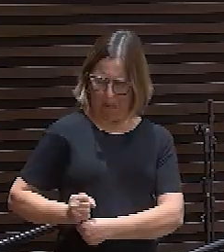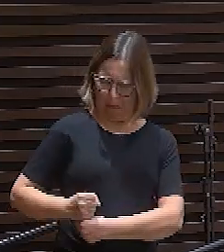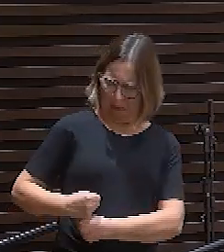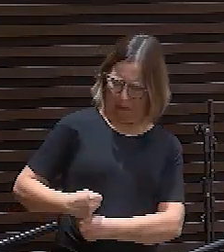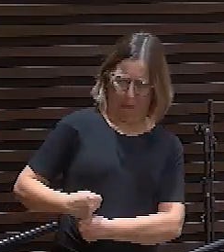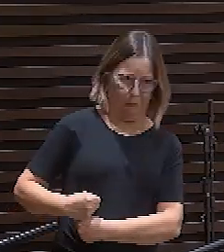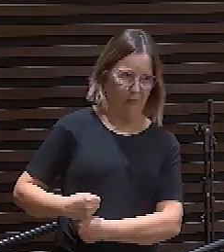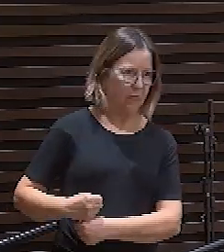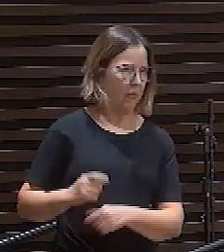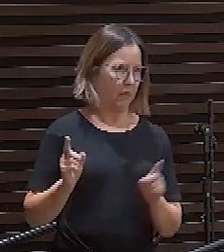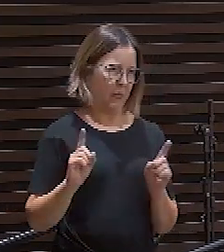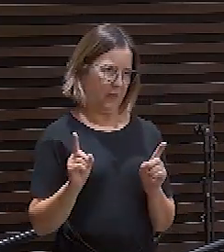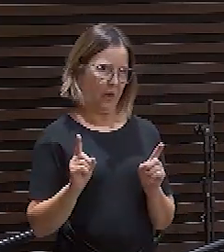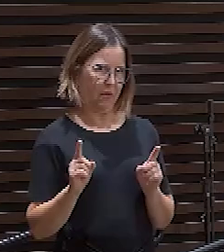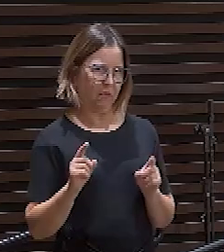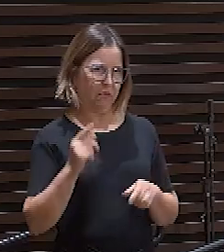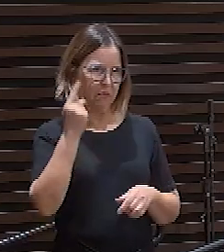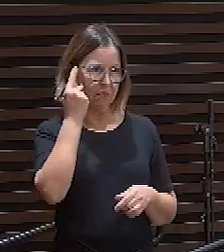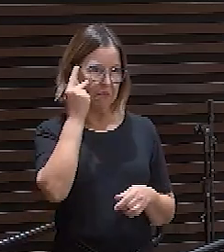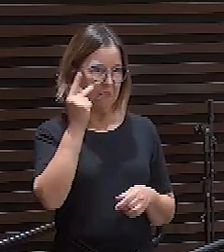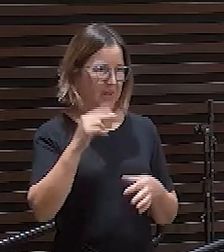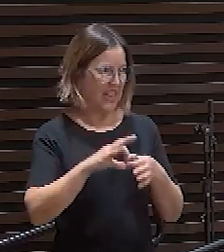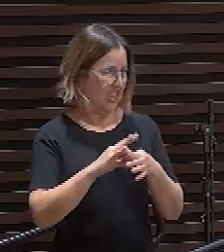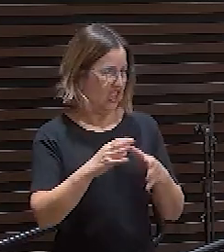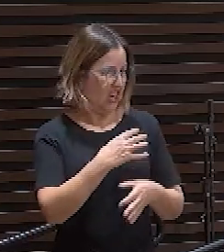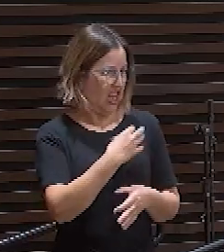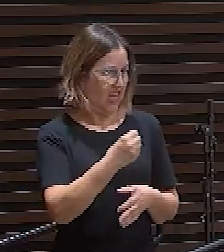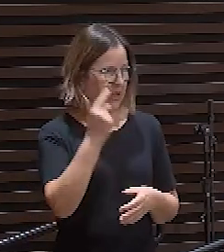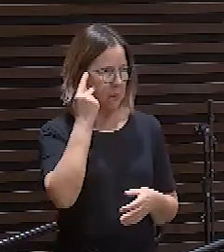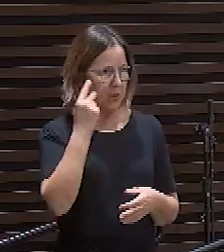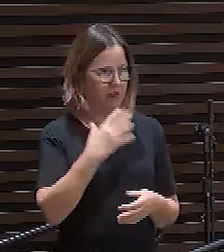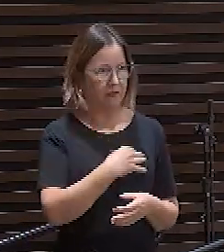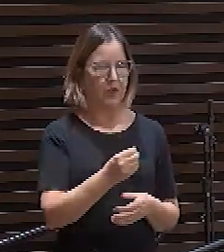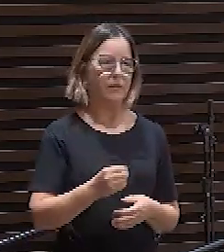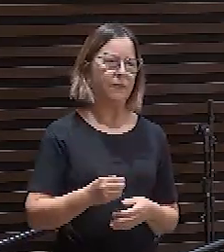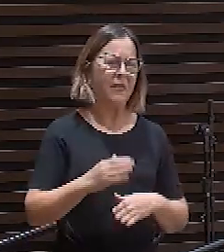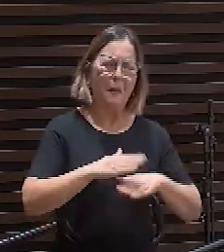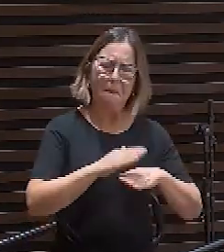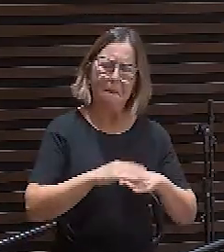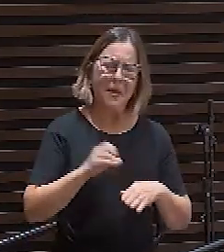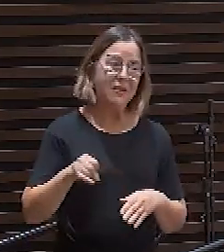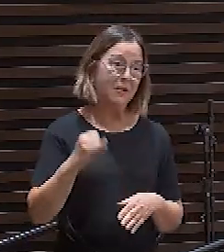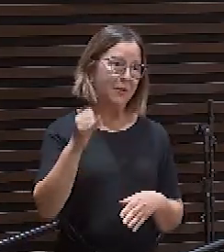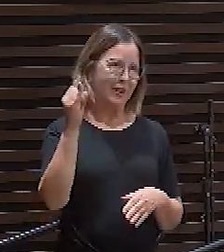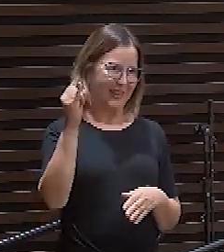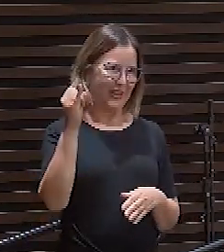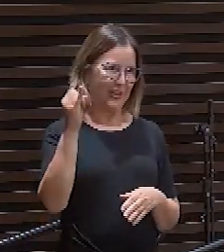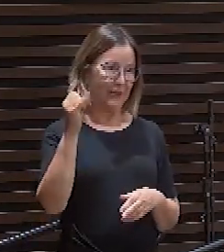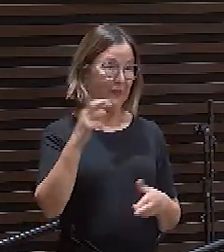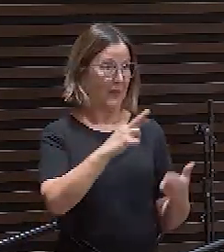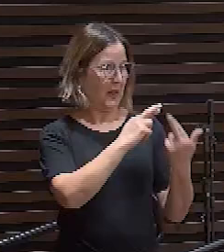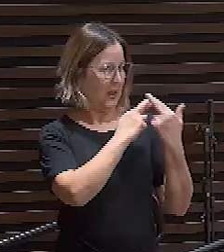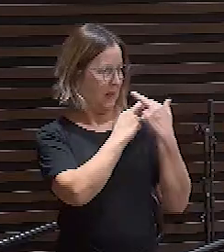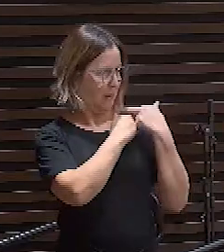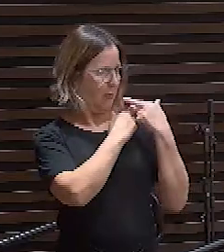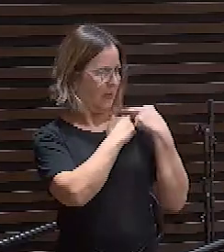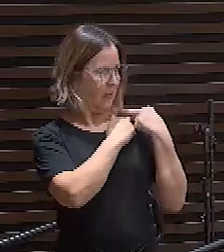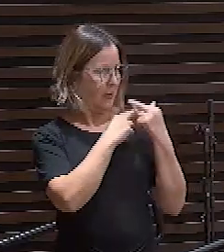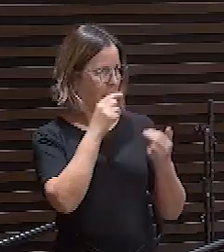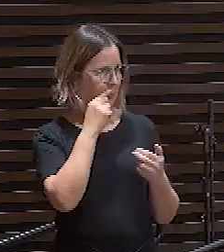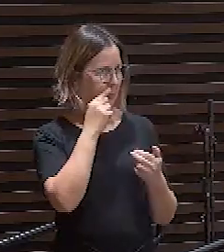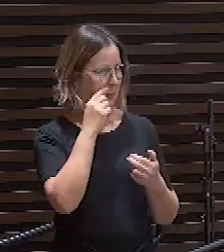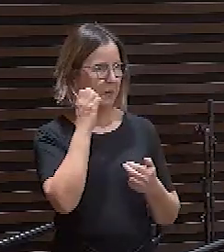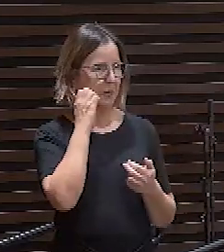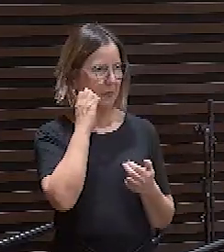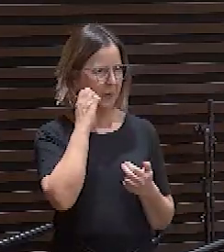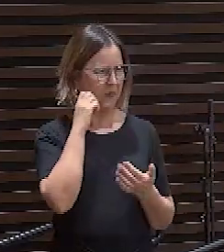deixar herança para os filhos. O mais importante, contudo, é a responsabilidade dos pais em